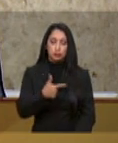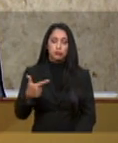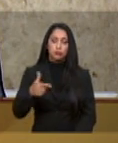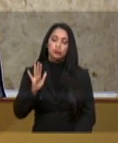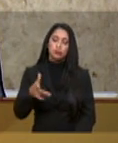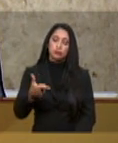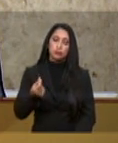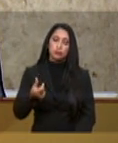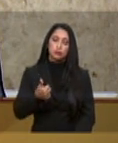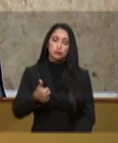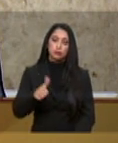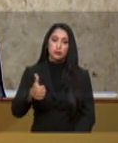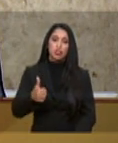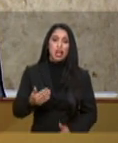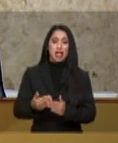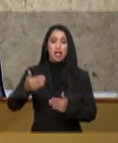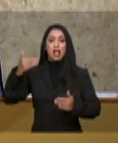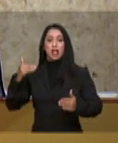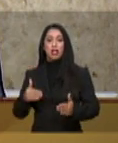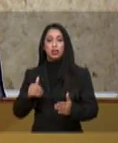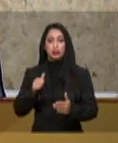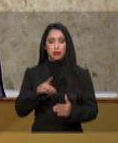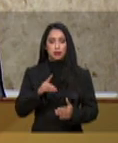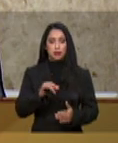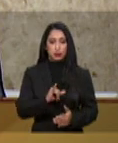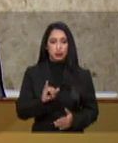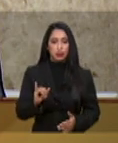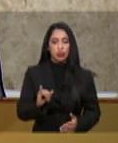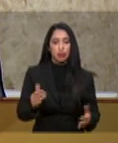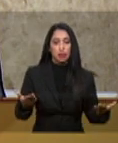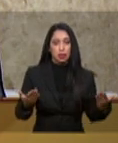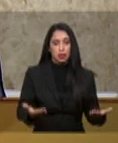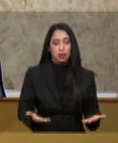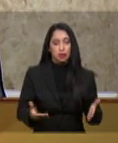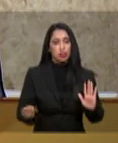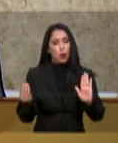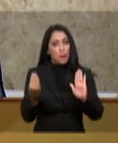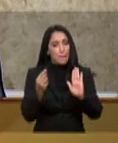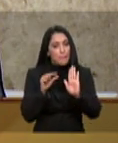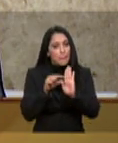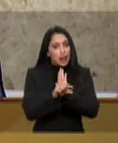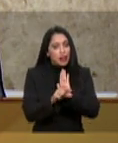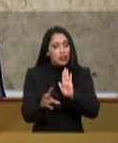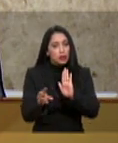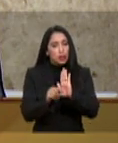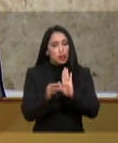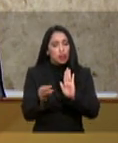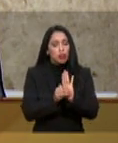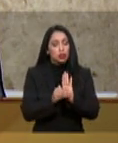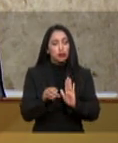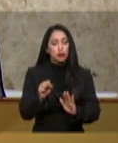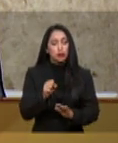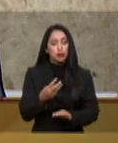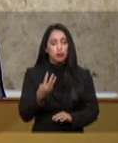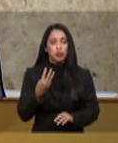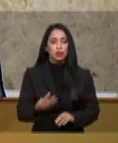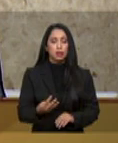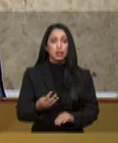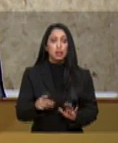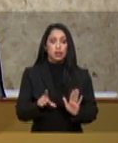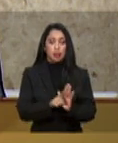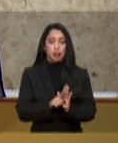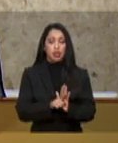seja, antes da propositura da lei em tela, inseriu parágrafos no artigo 83 da Lei 9.430 que